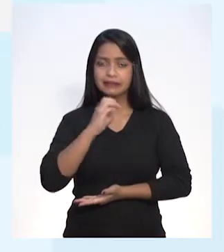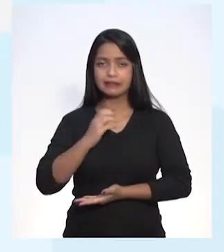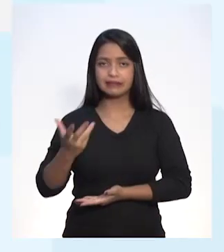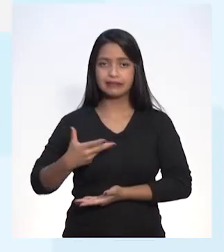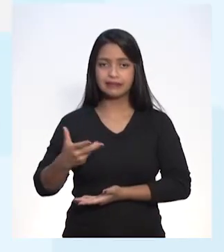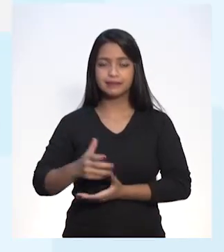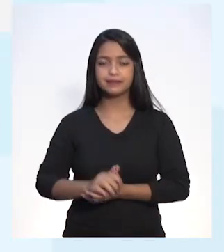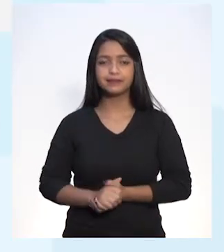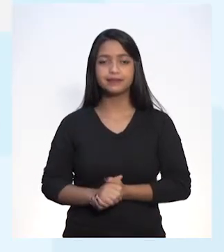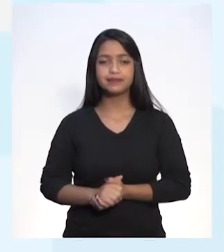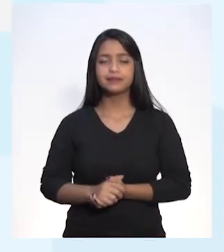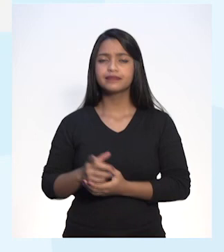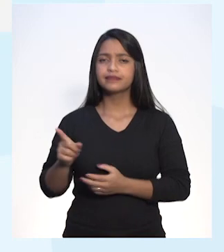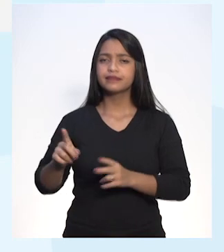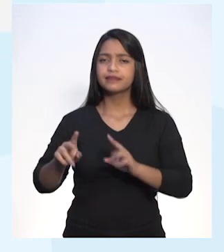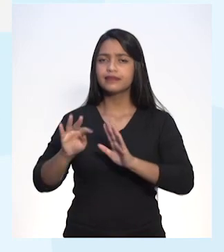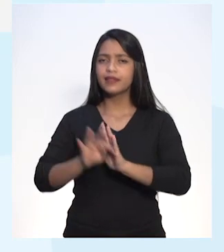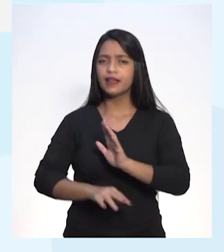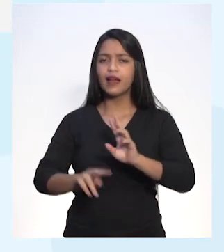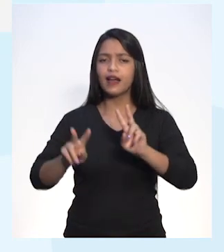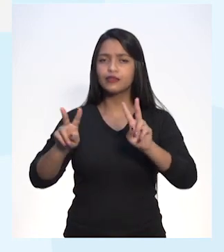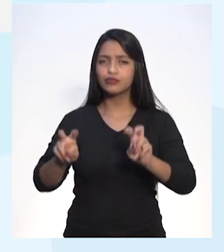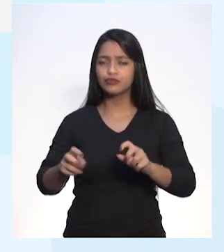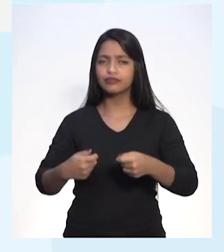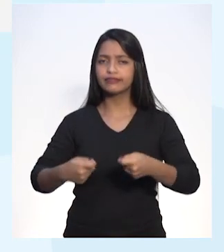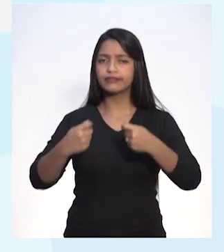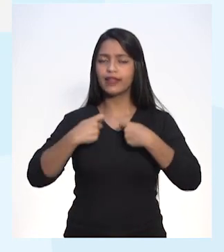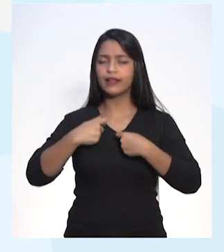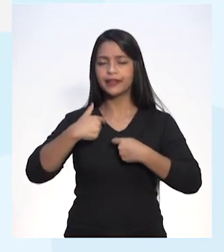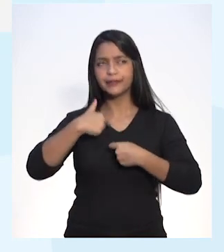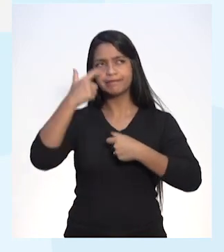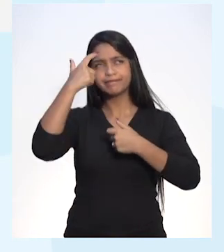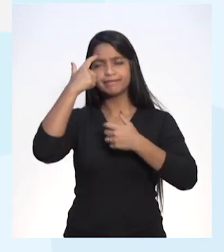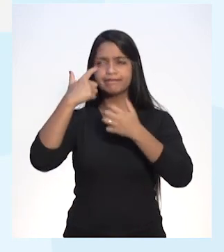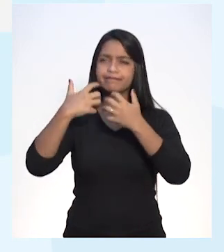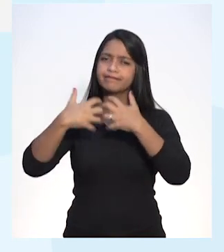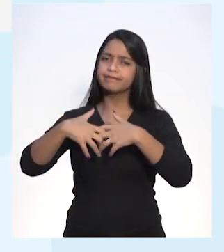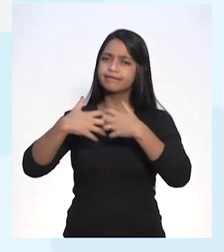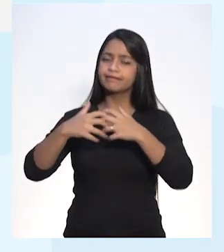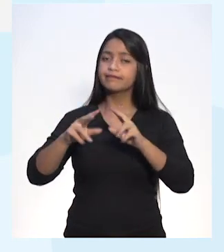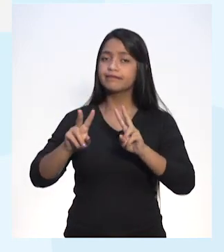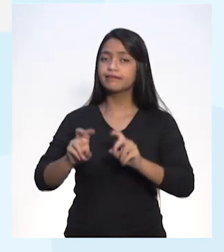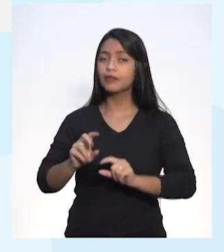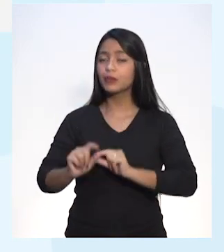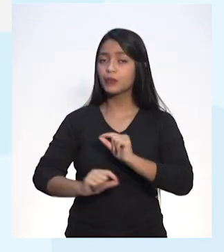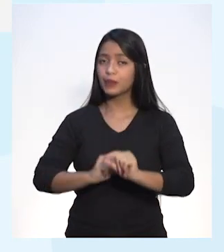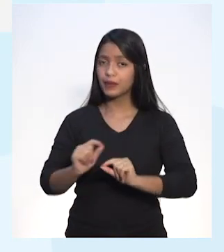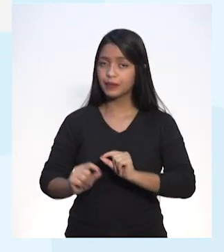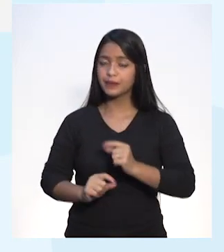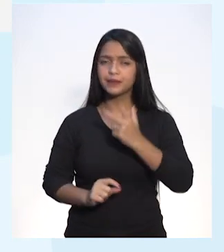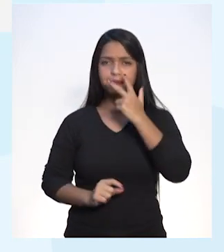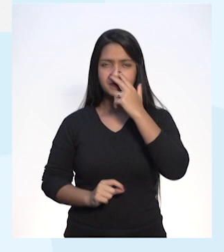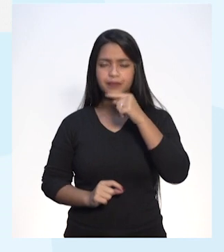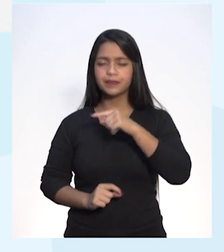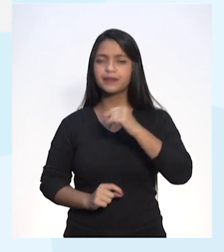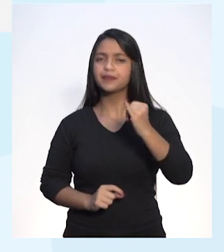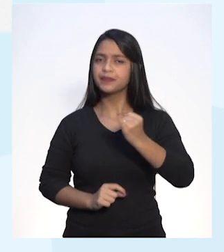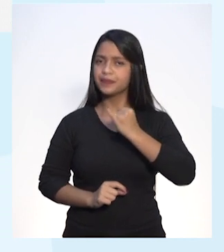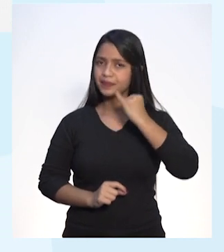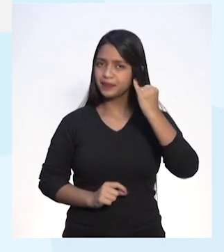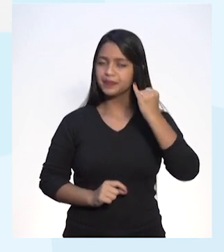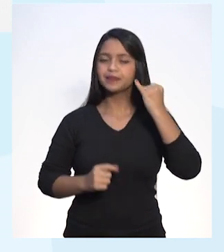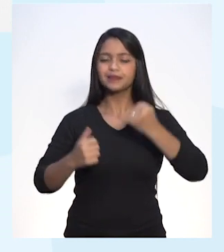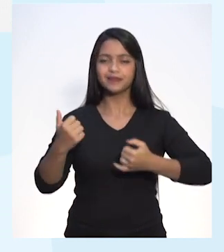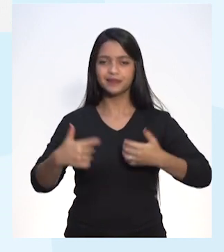apóstrofe, entendeu? Porque É para isso. mim tava, Uhum. coisinhas que acontecem no PPT, mas não tem problema. Aí, temos